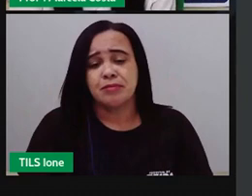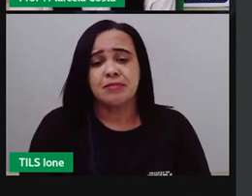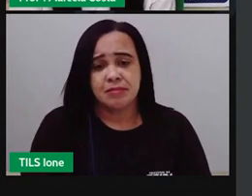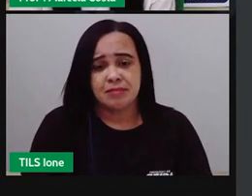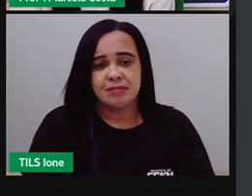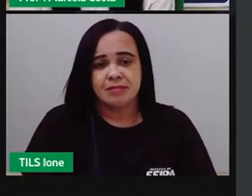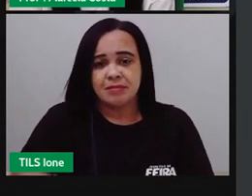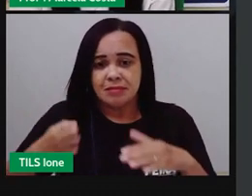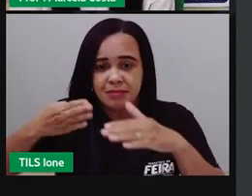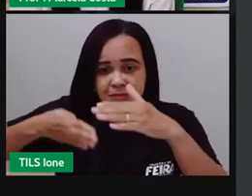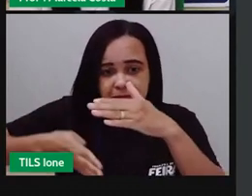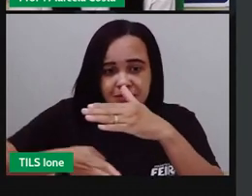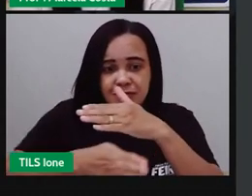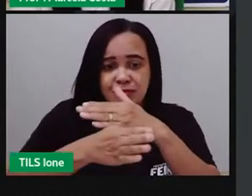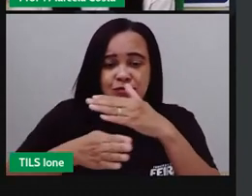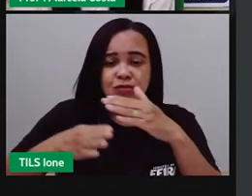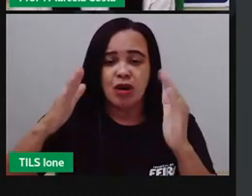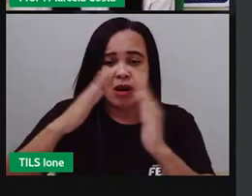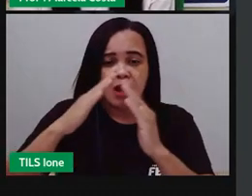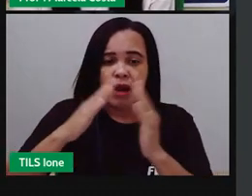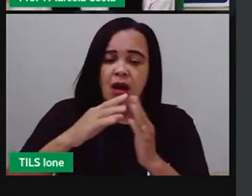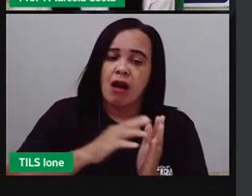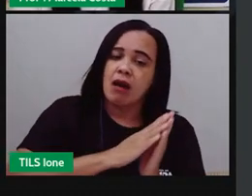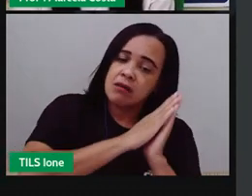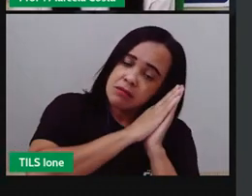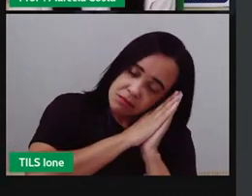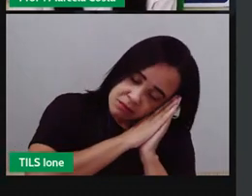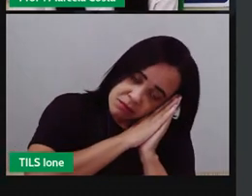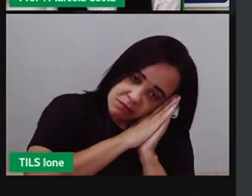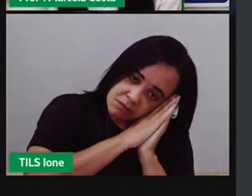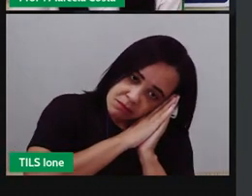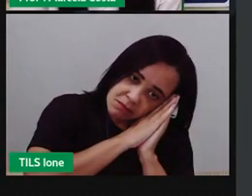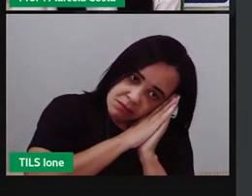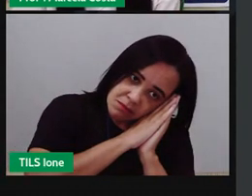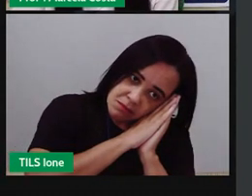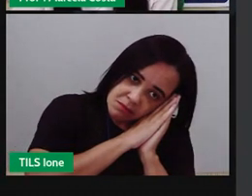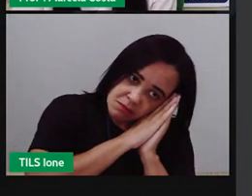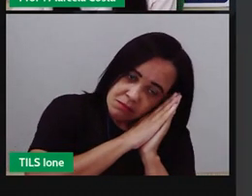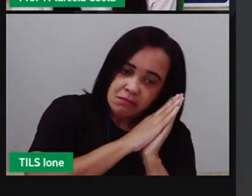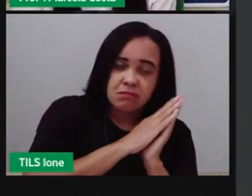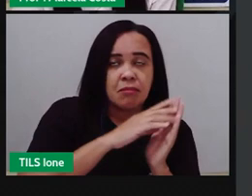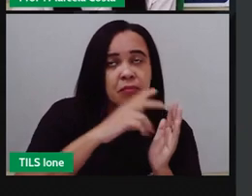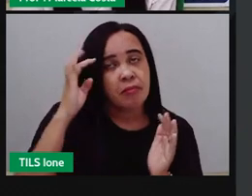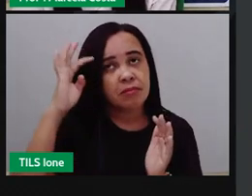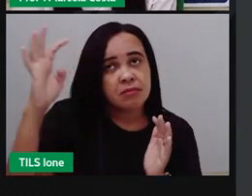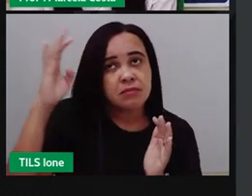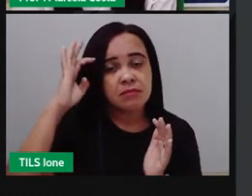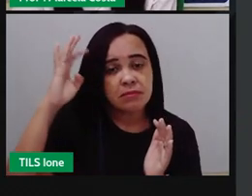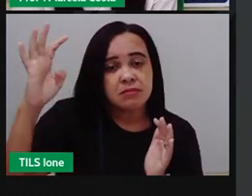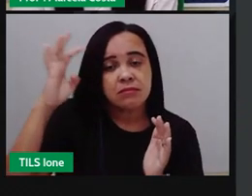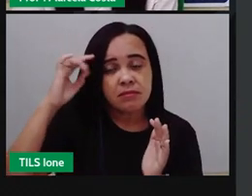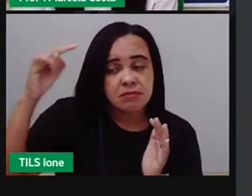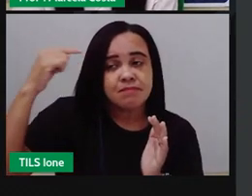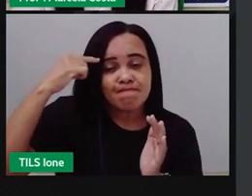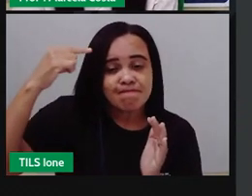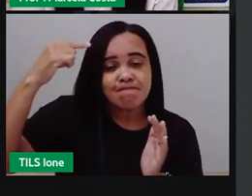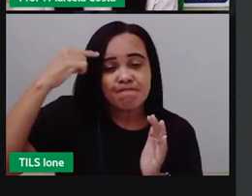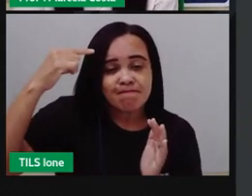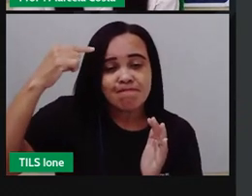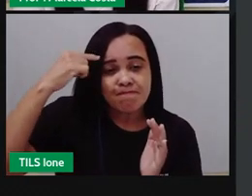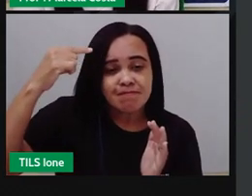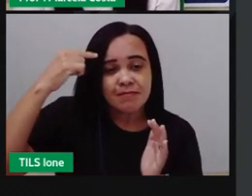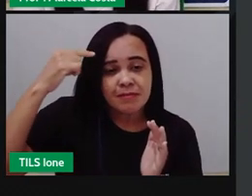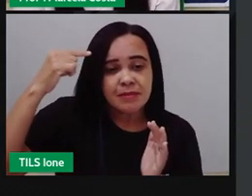Entrou na sua casinha. Deitou para descansar. E lá ficou a pensar. Por